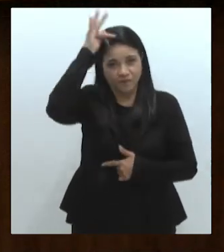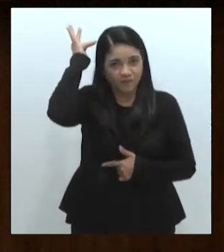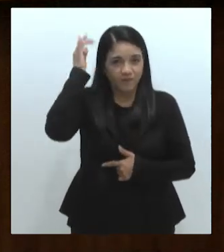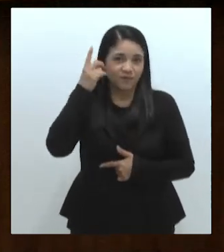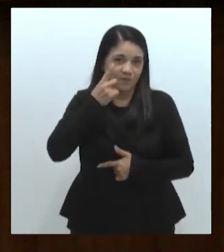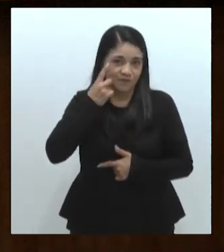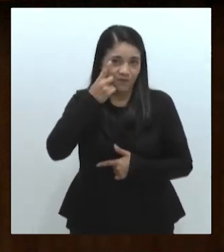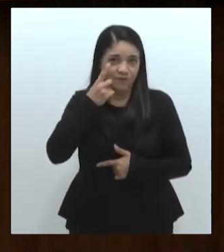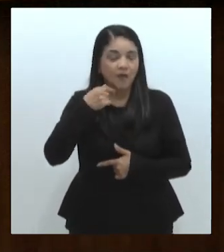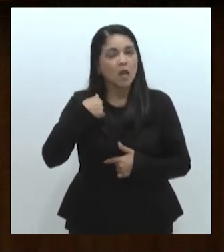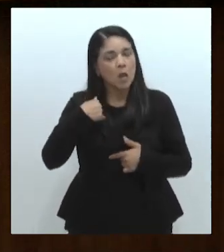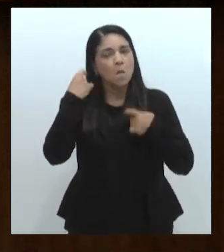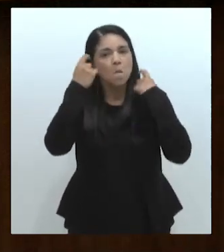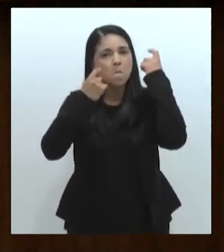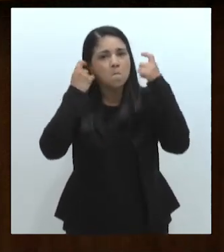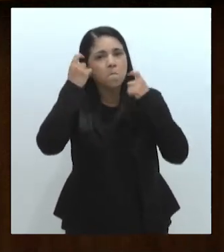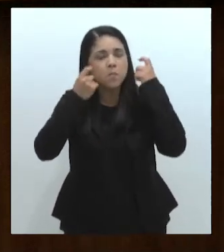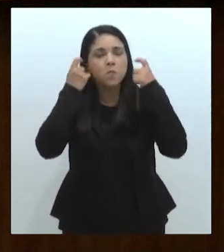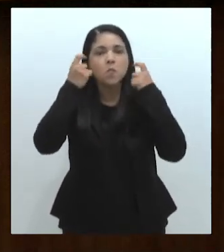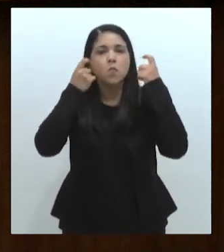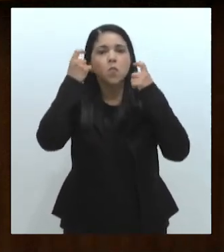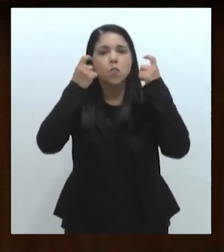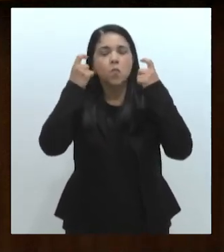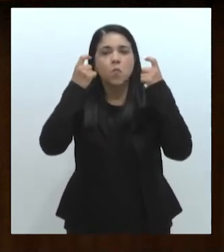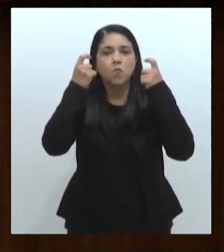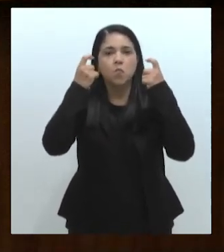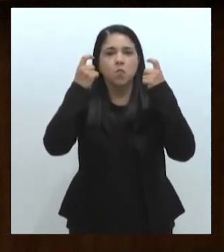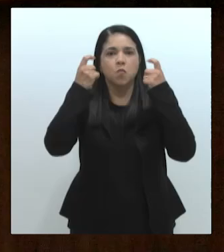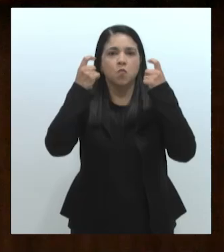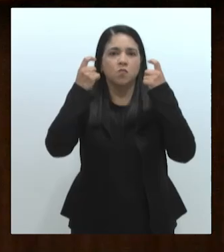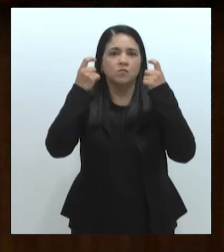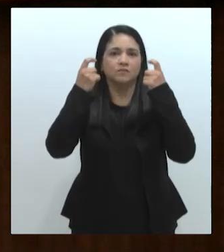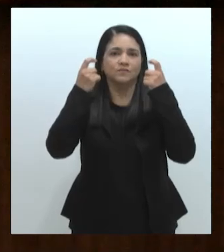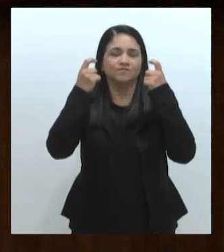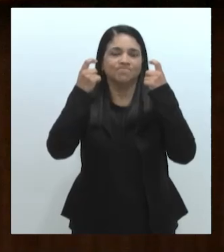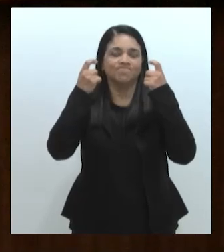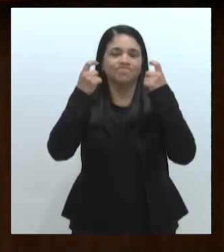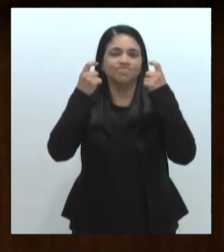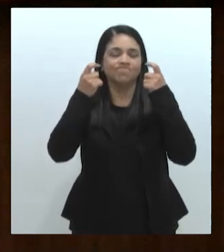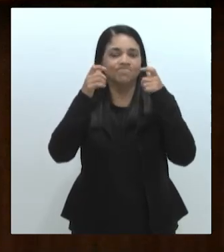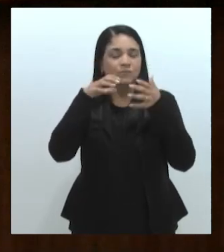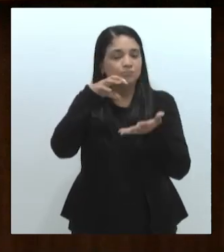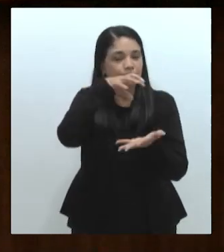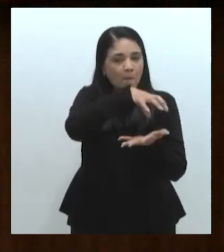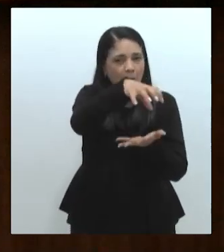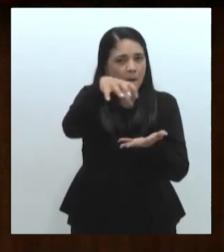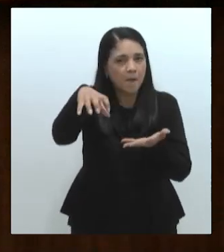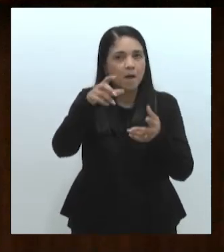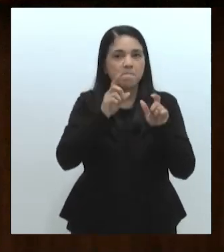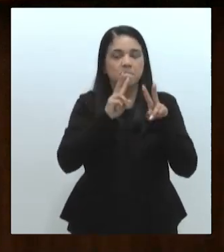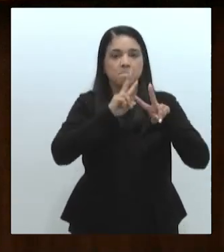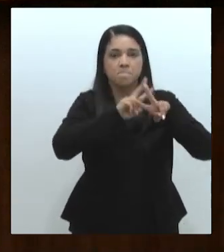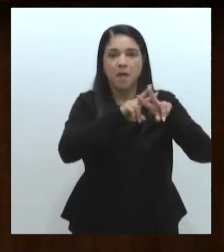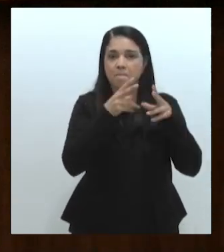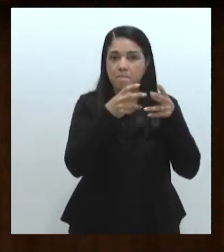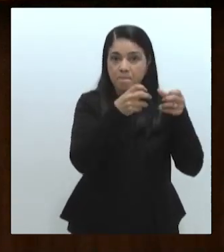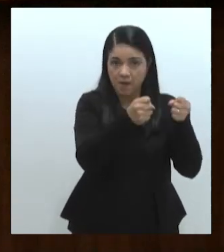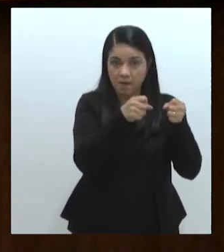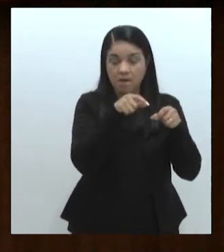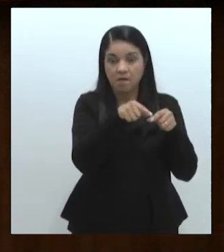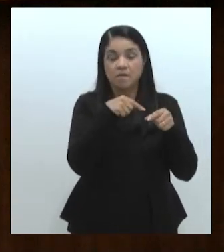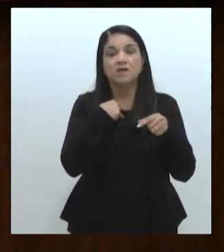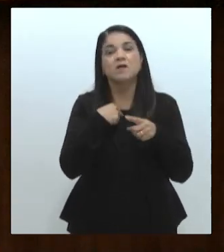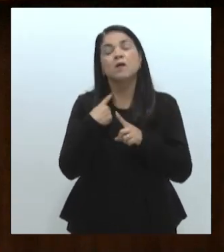sou daqueles que me preocupo muito com a questão das unidades prisionais. Por quê, deputada Marina